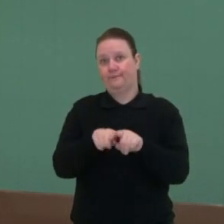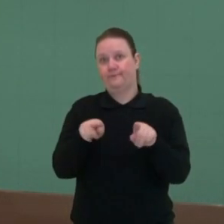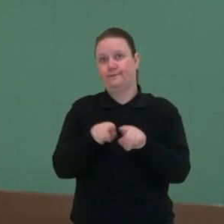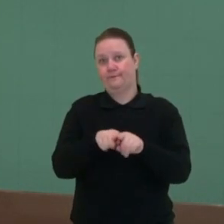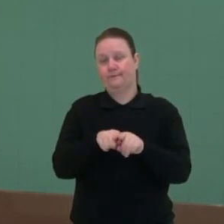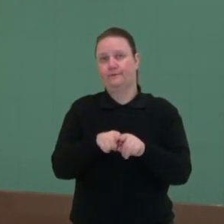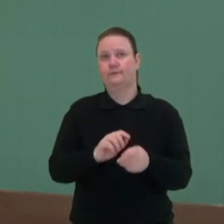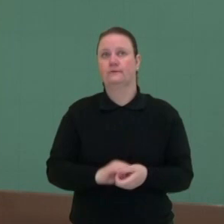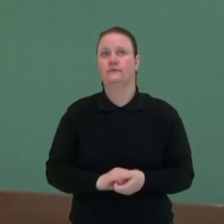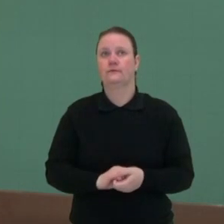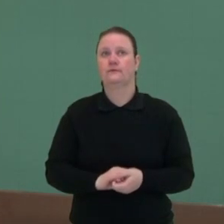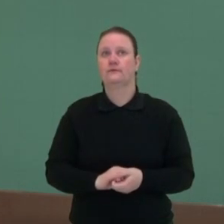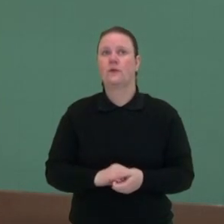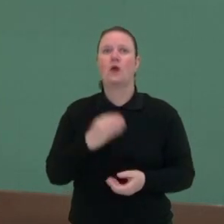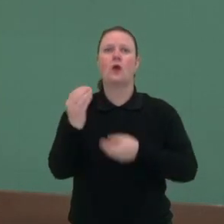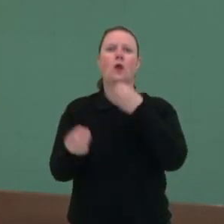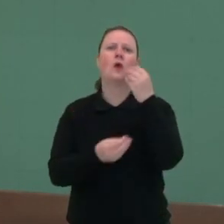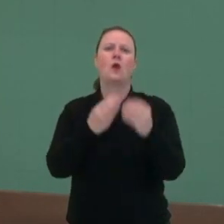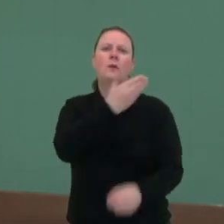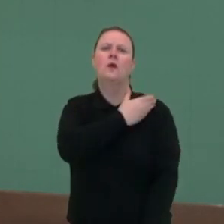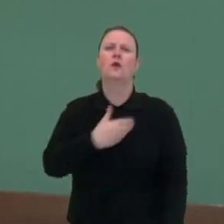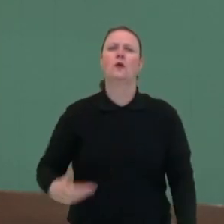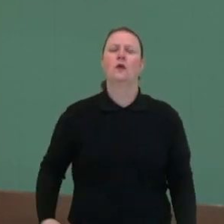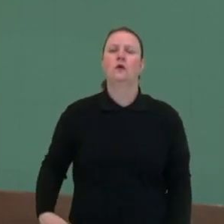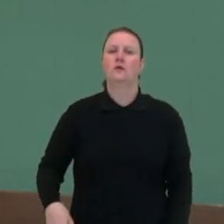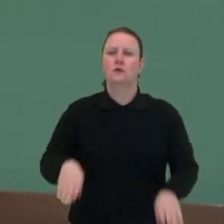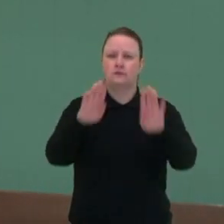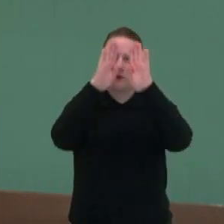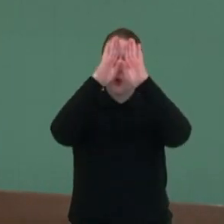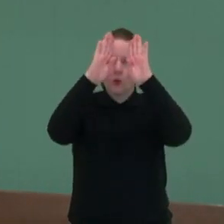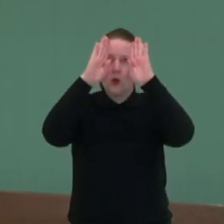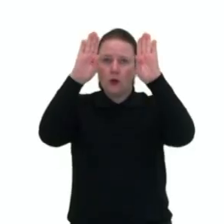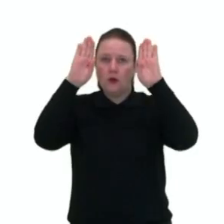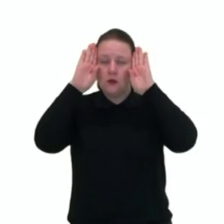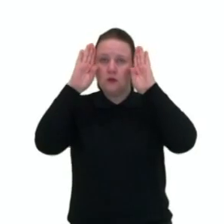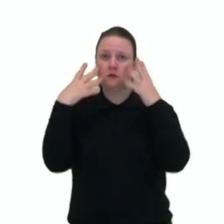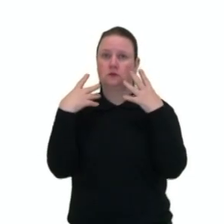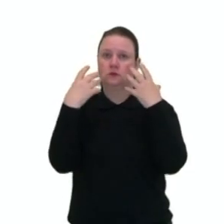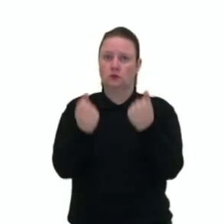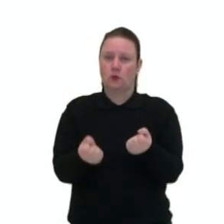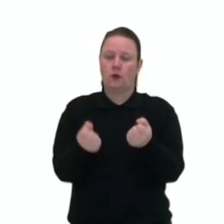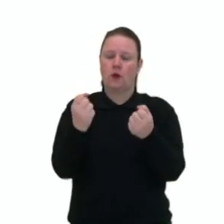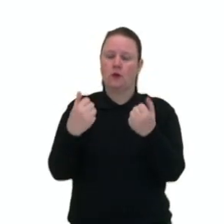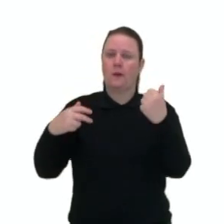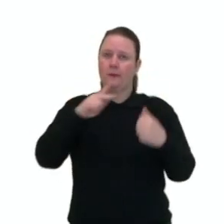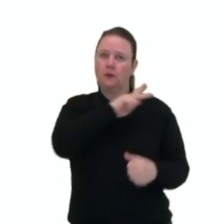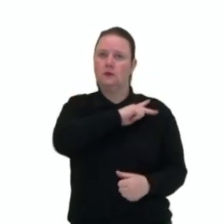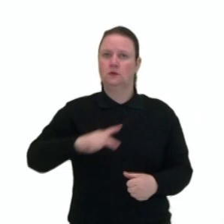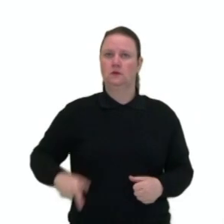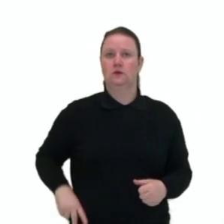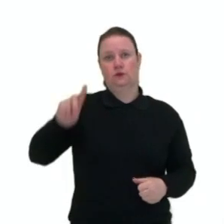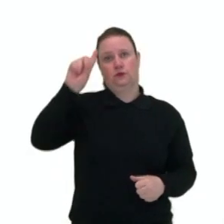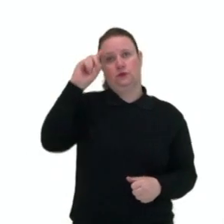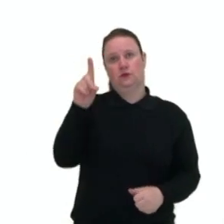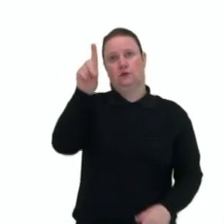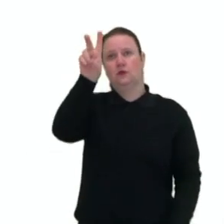no Brasil. Como foi o governo de Fernando Collor de Mello? Ele assumiu a presidência no dia 15 de março de